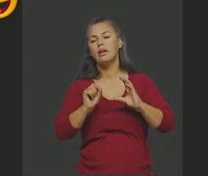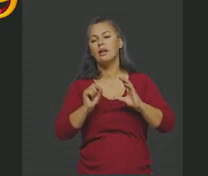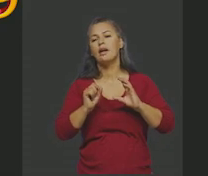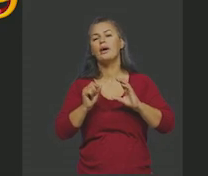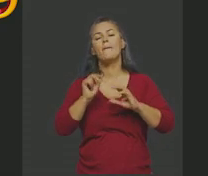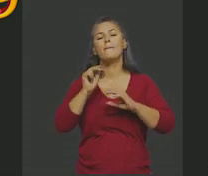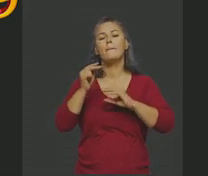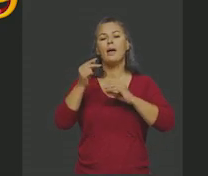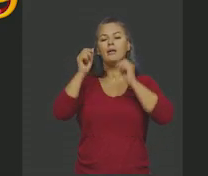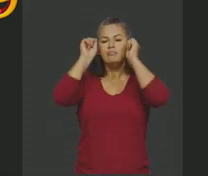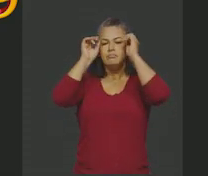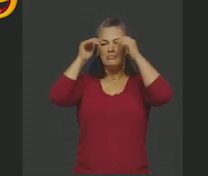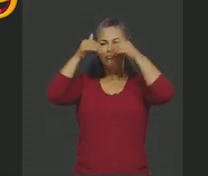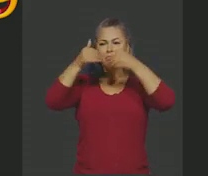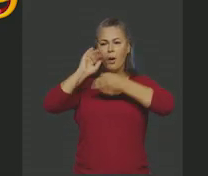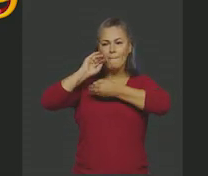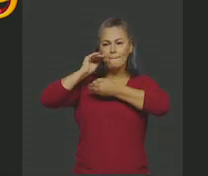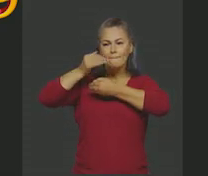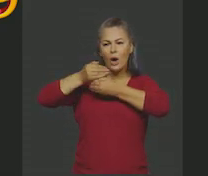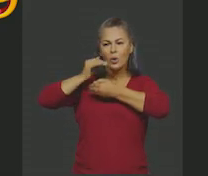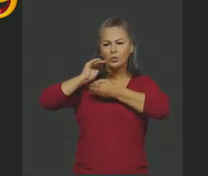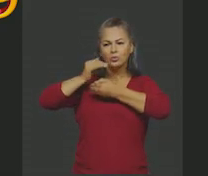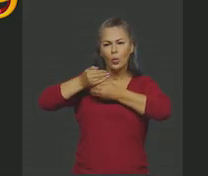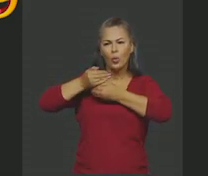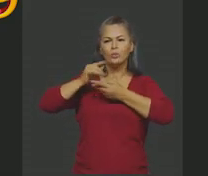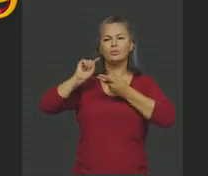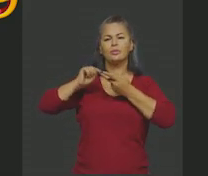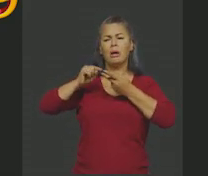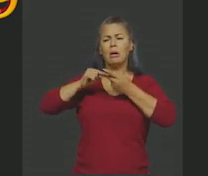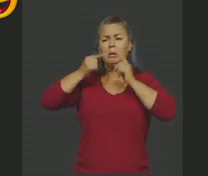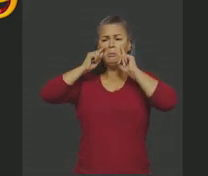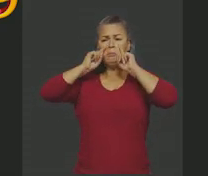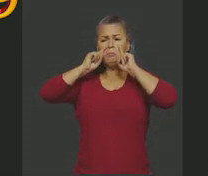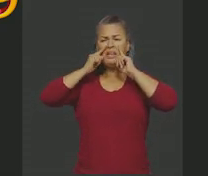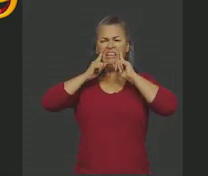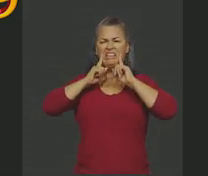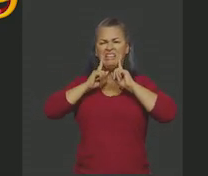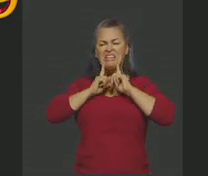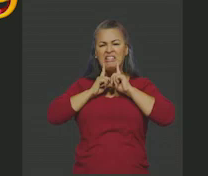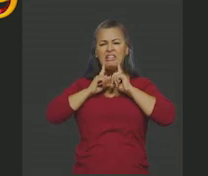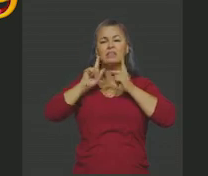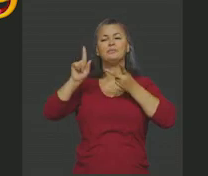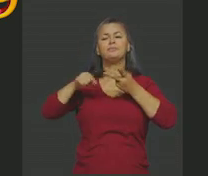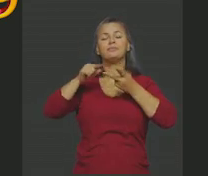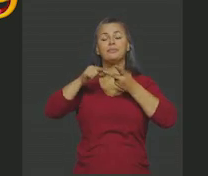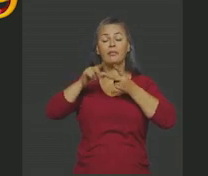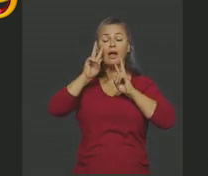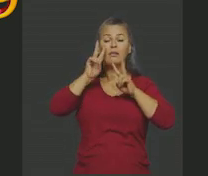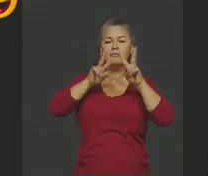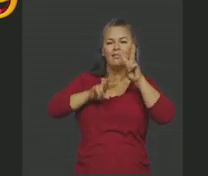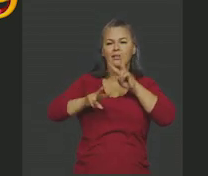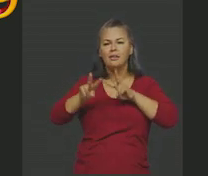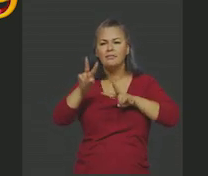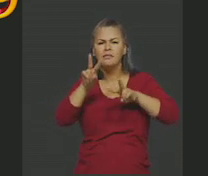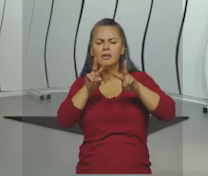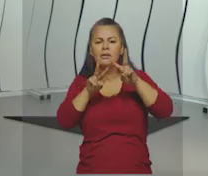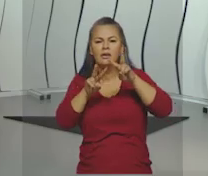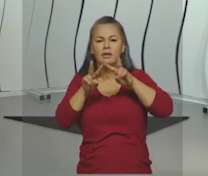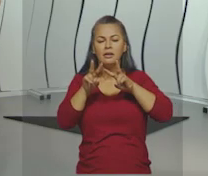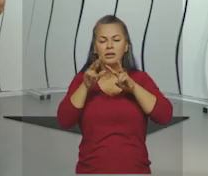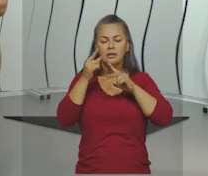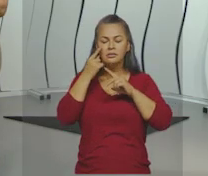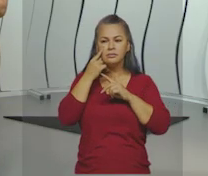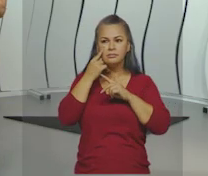para chorar, eu uso os olhos para pestanejar, para mexer, eu uso os olhos para